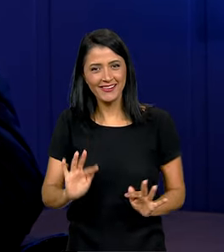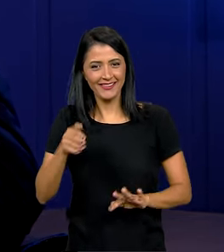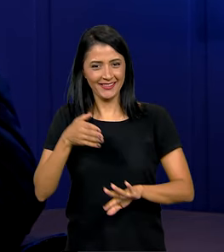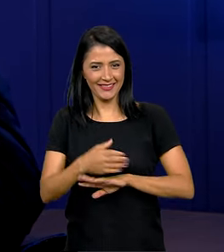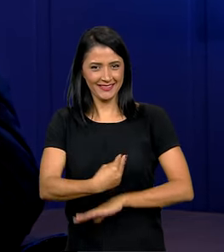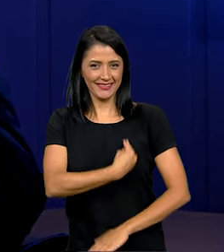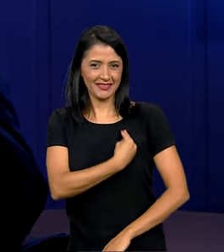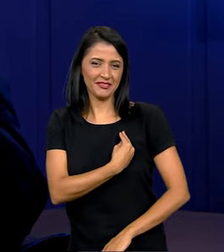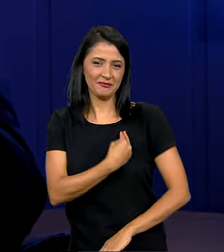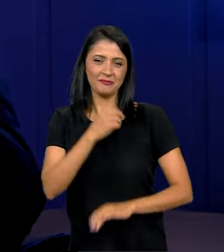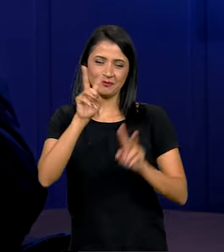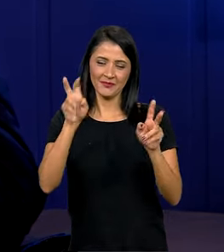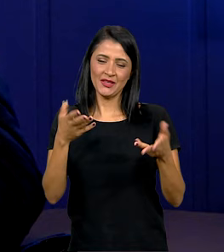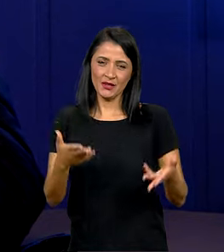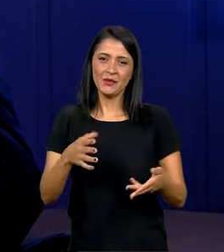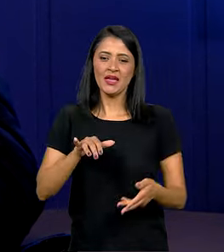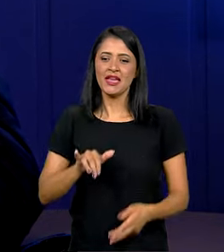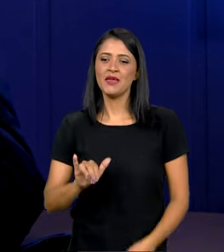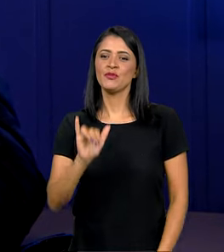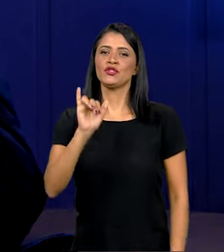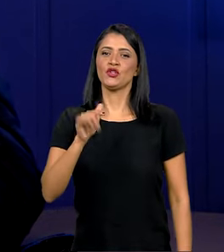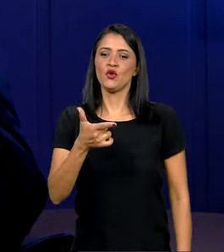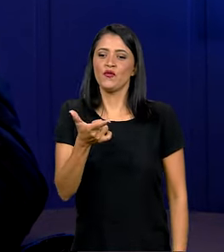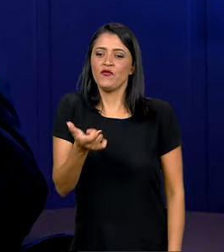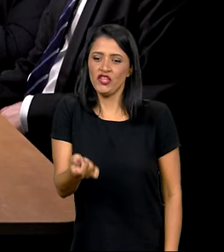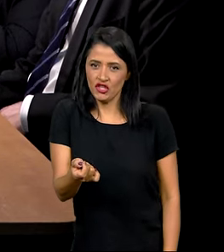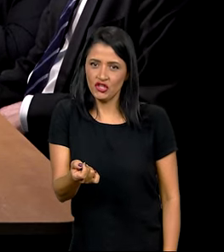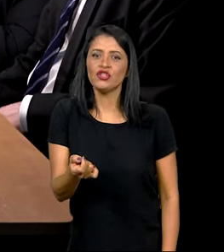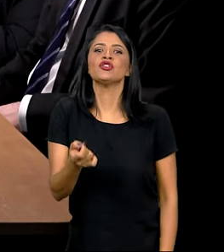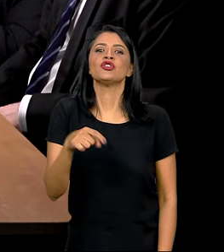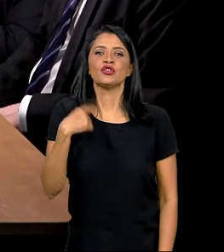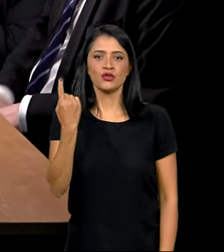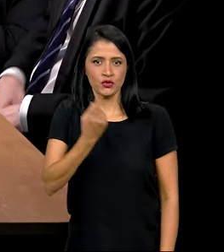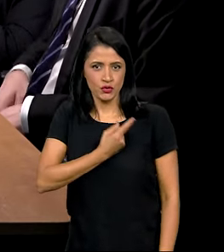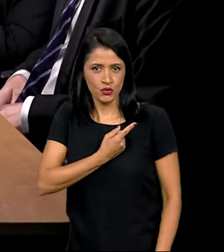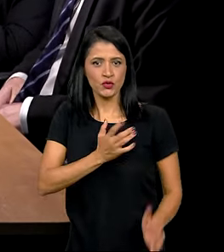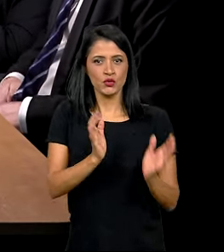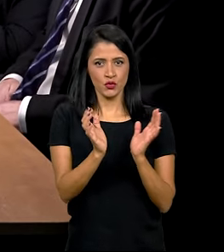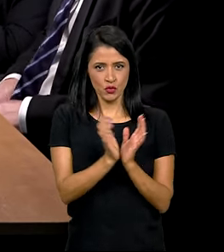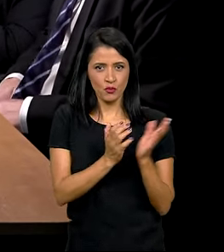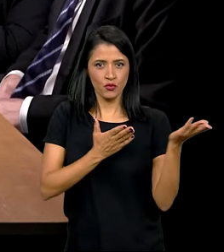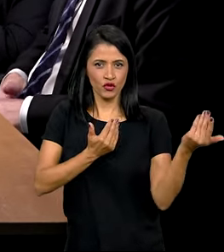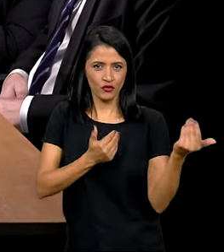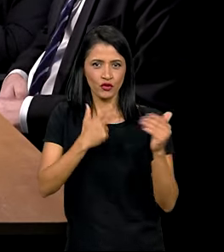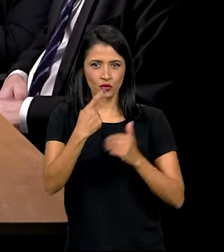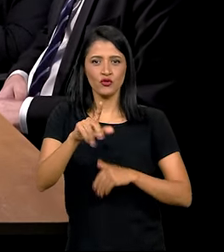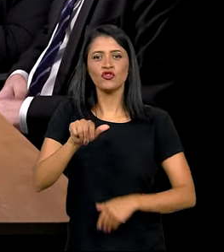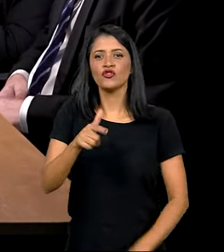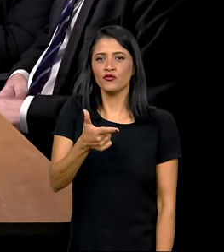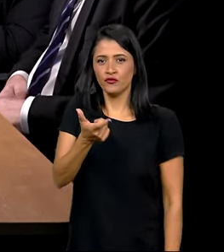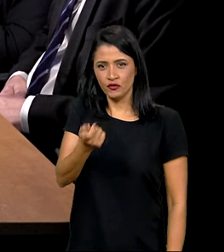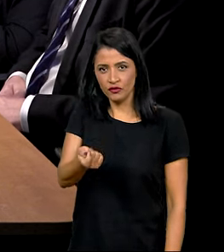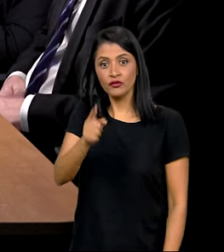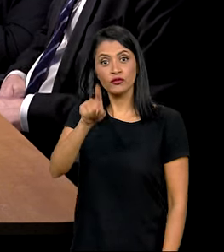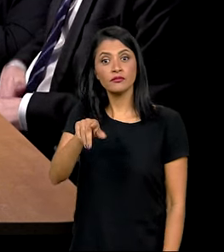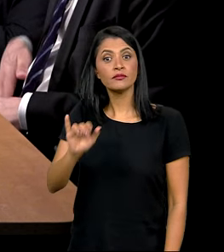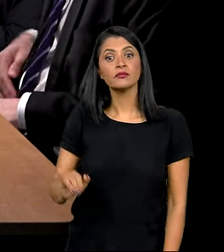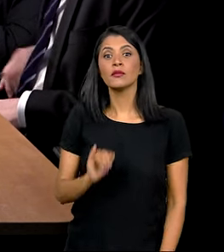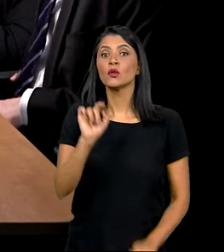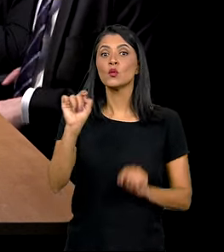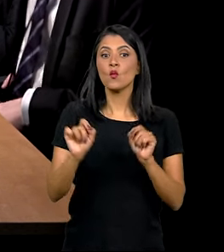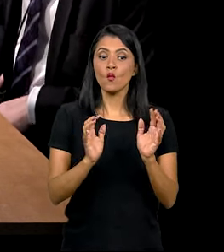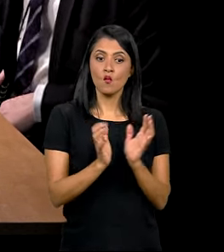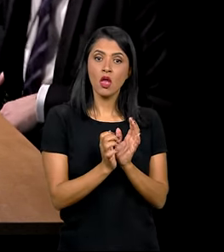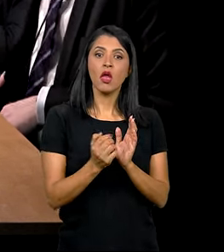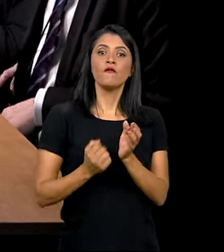eh para falar sobre o y20 que é o nosso grupo de juventude do G20 é importante dizer que esse